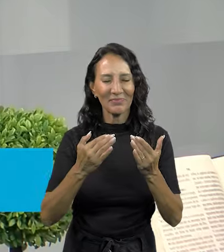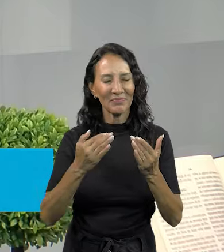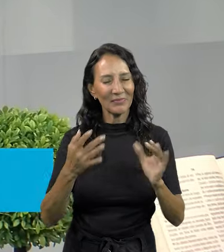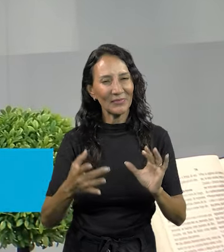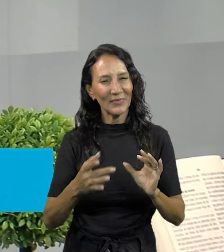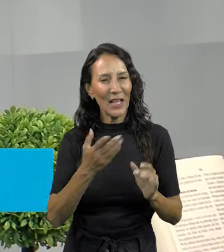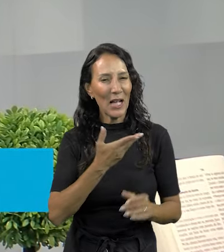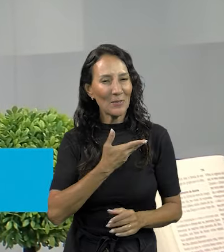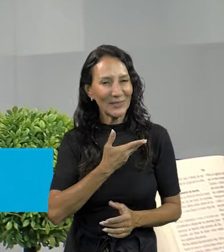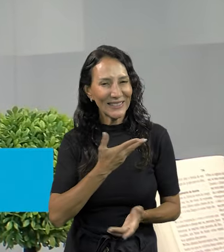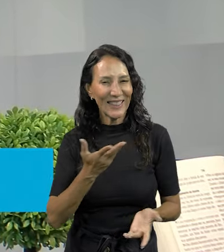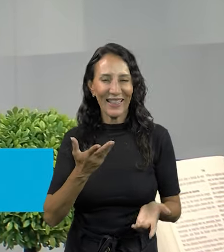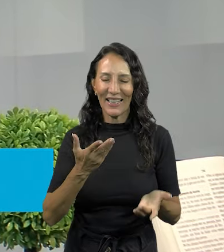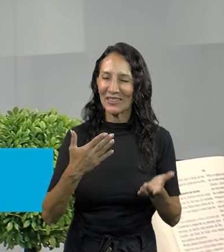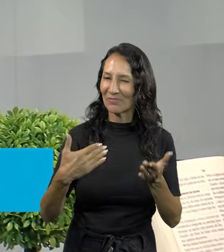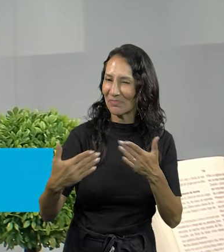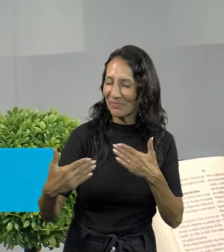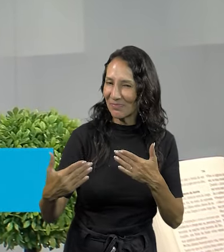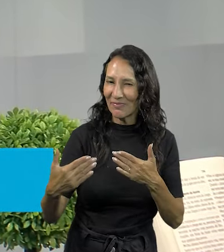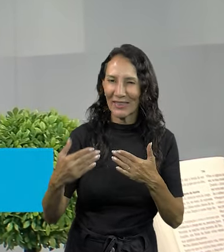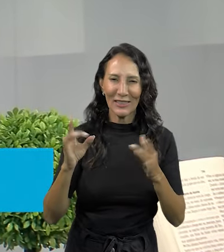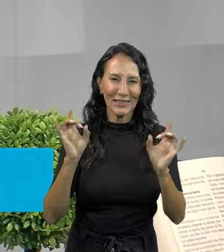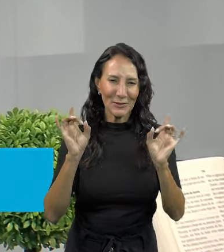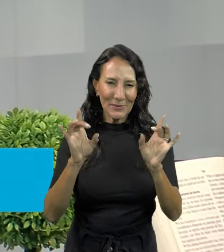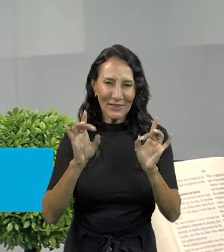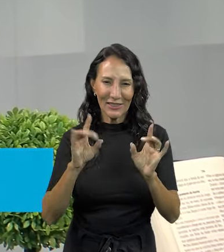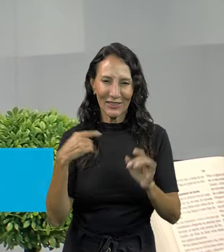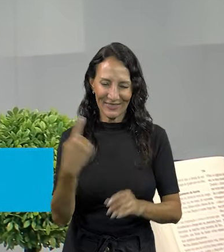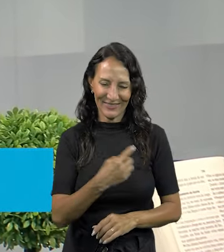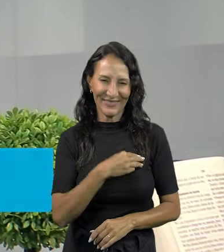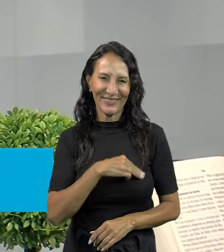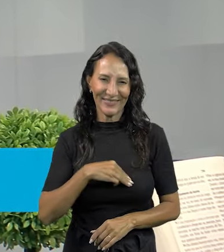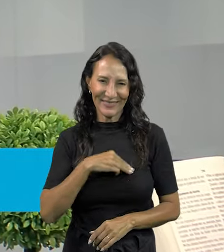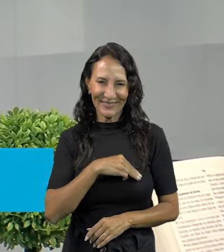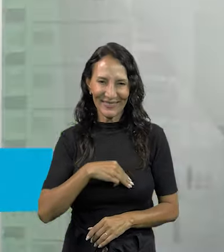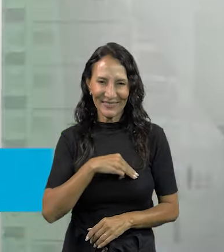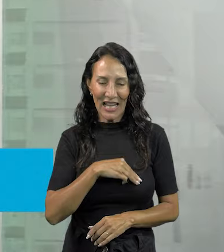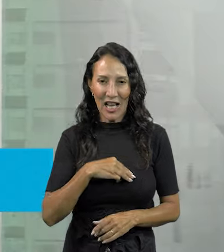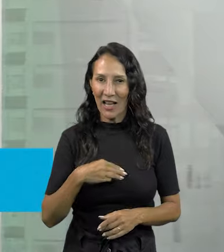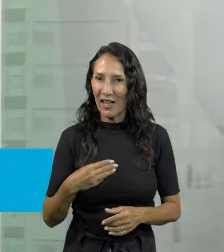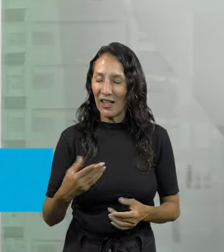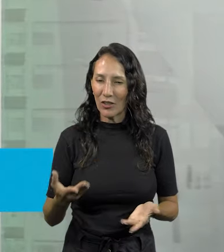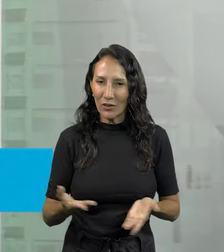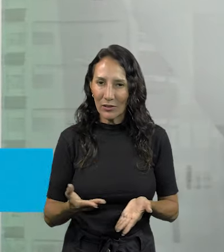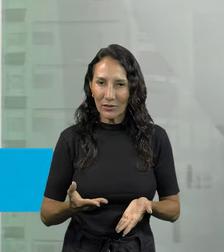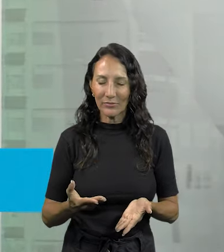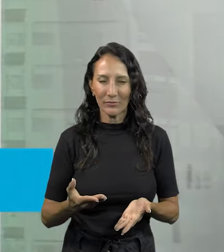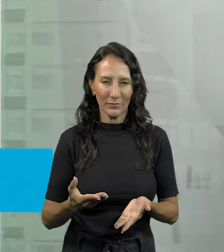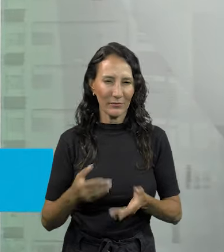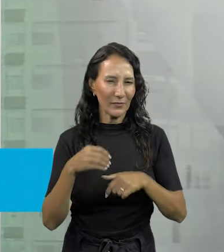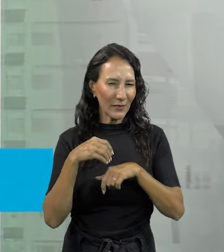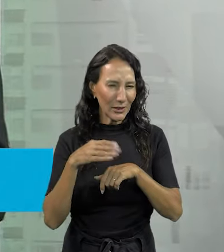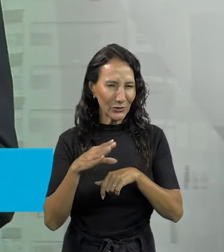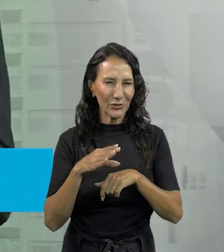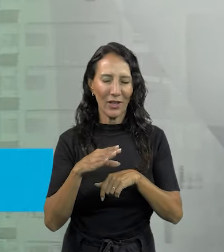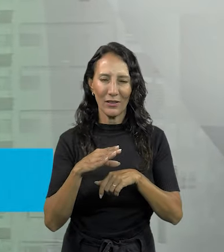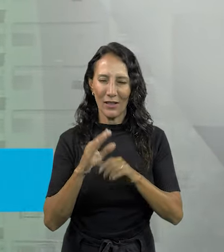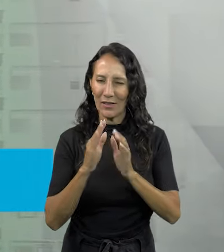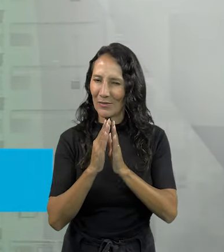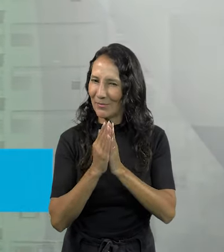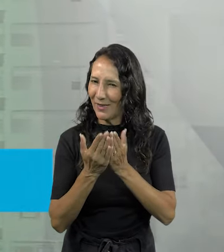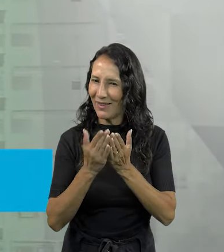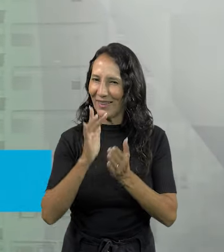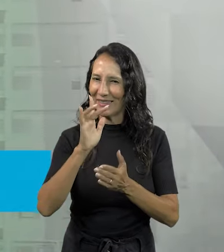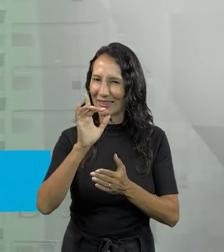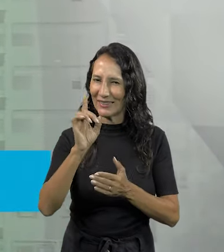vínculos, fazemos amizade, o que é muito precioso para o nosso ministério. Eu quero deixar uma palavra de Deus